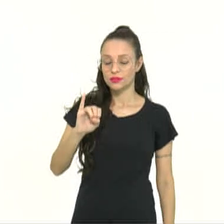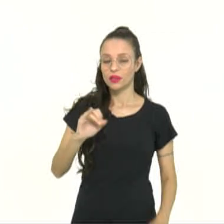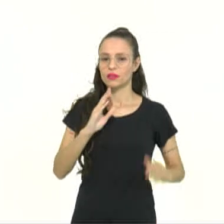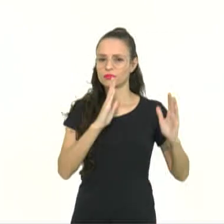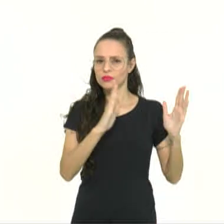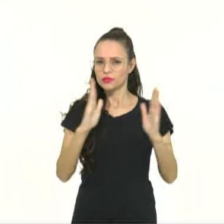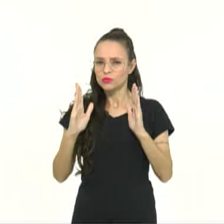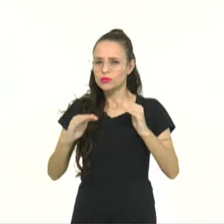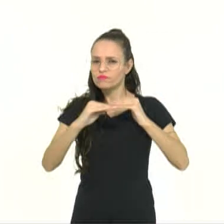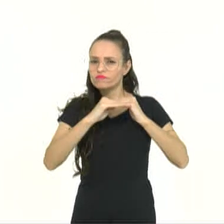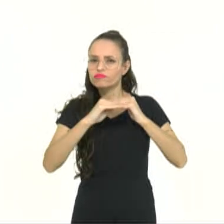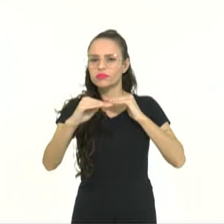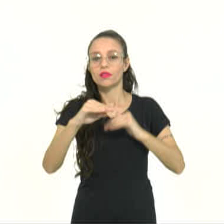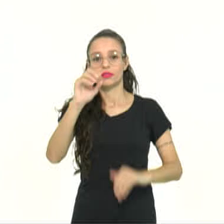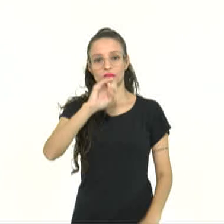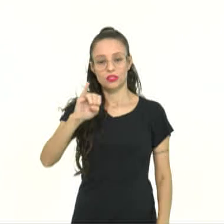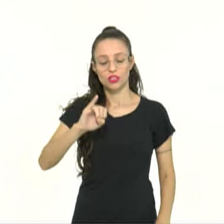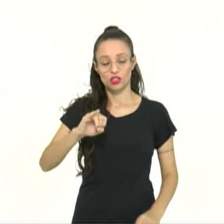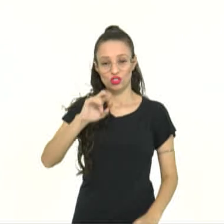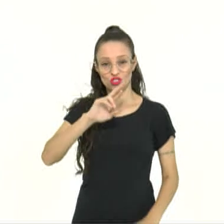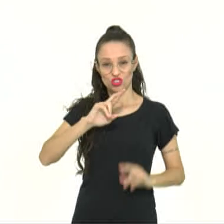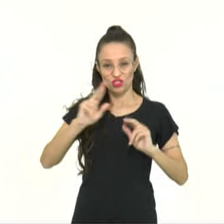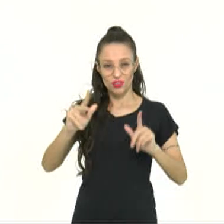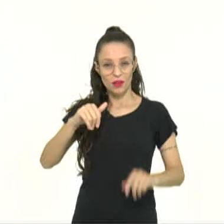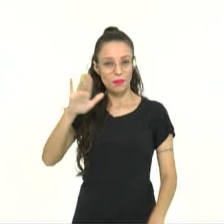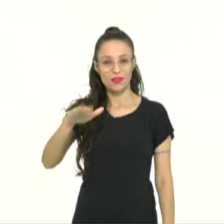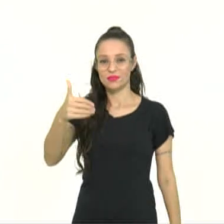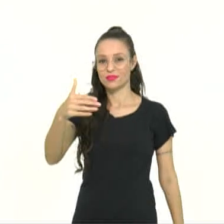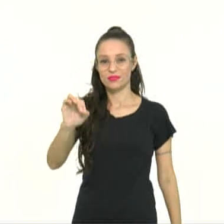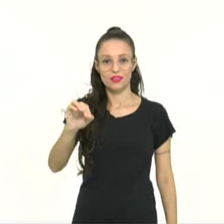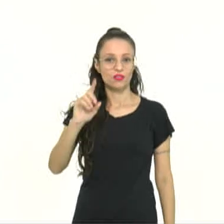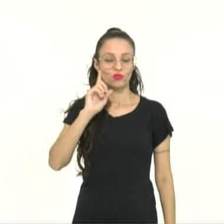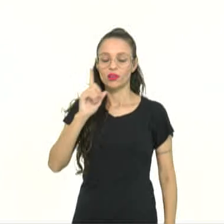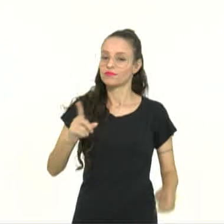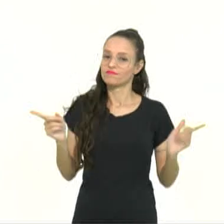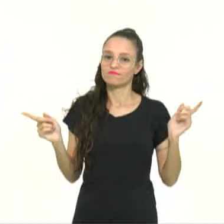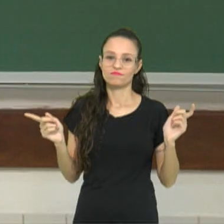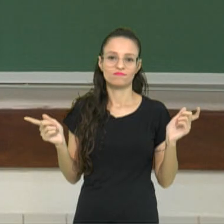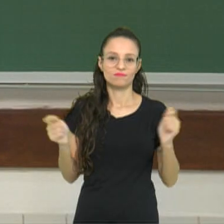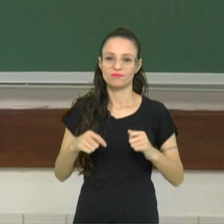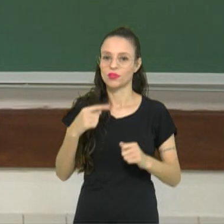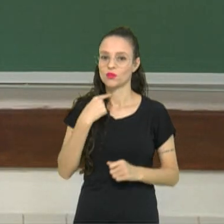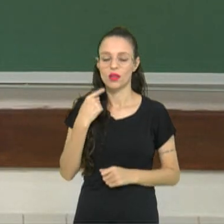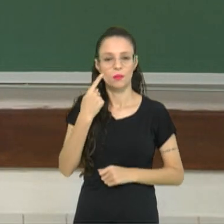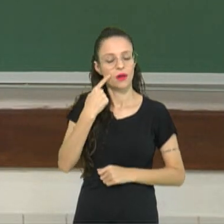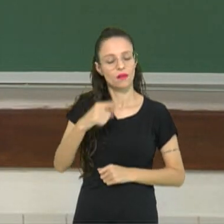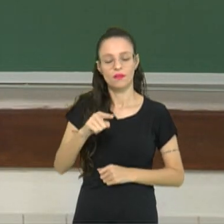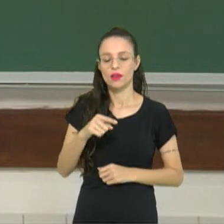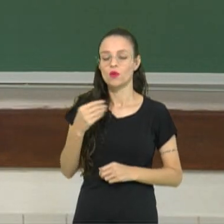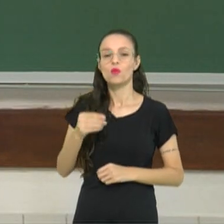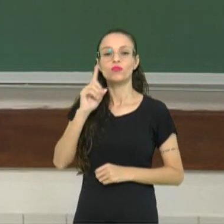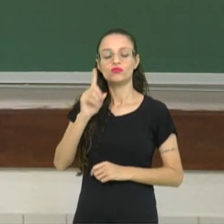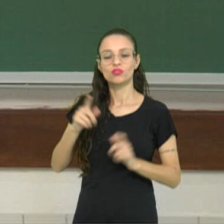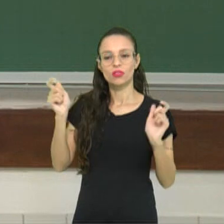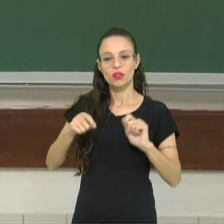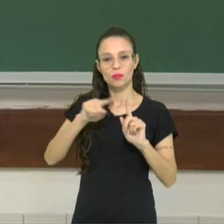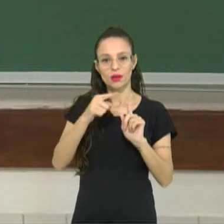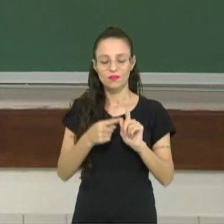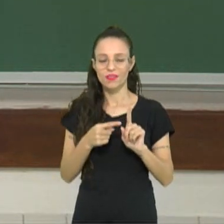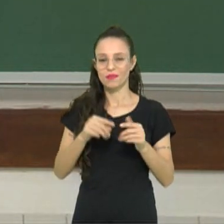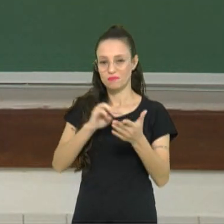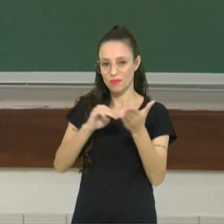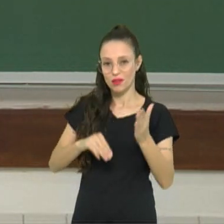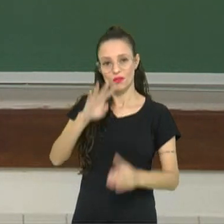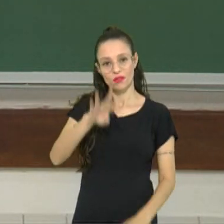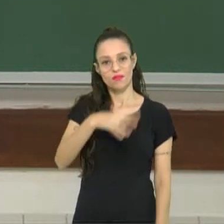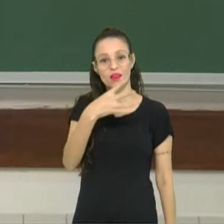vai ser regular. Se a diferença for maior que 10, a mulher não vai ser capaz de determinar o dia fértil a partir do método da tabelinha, porque daí